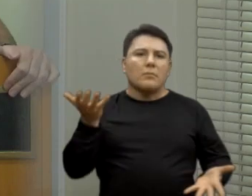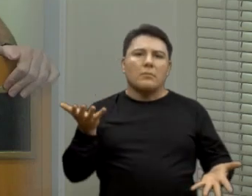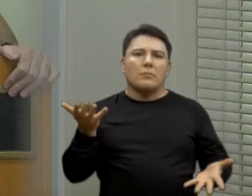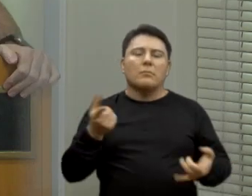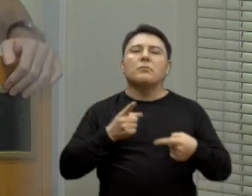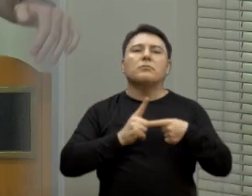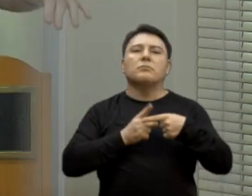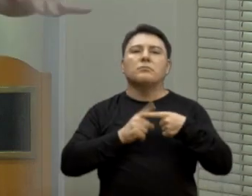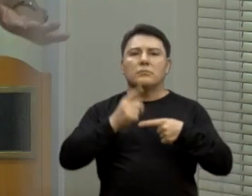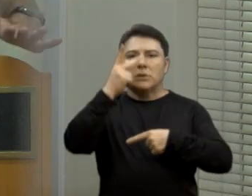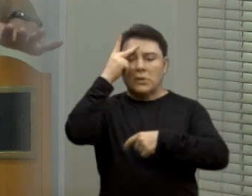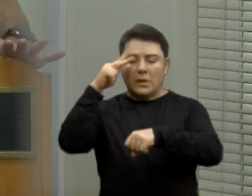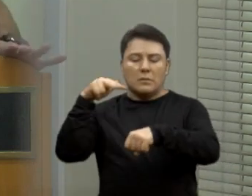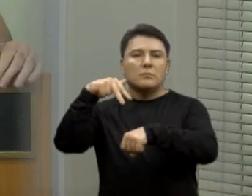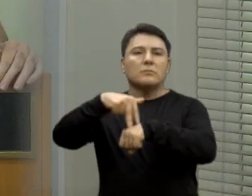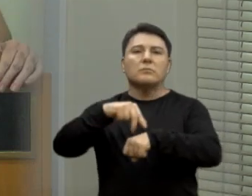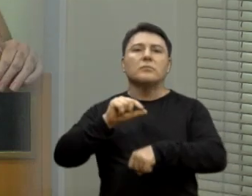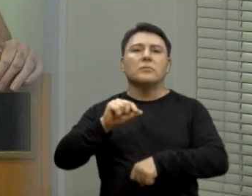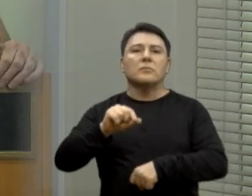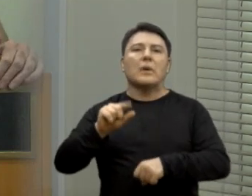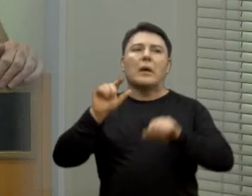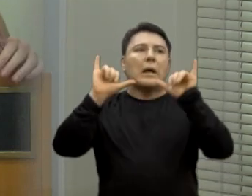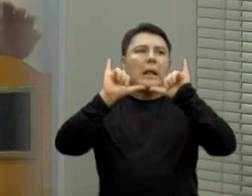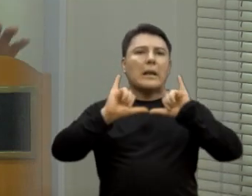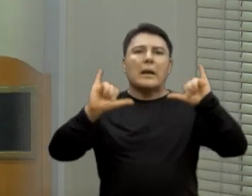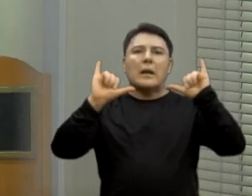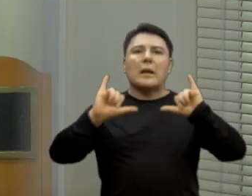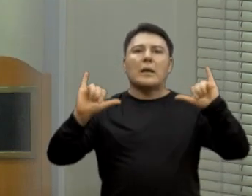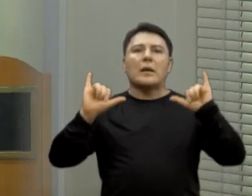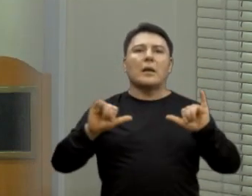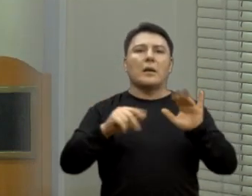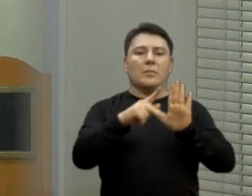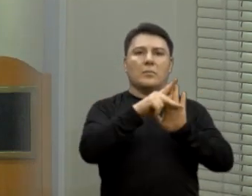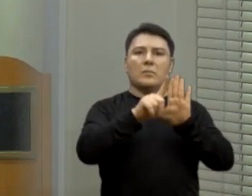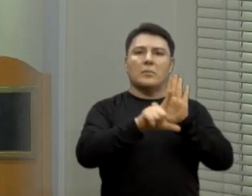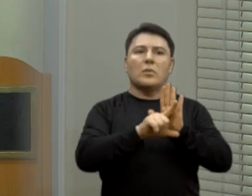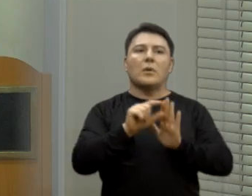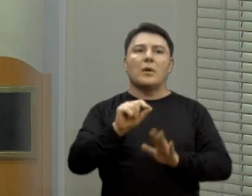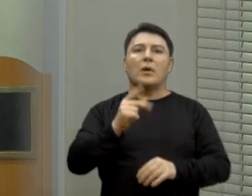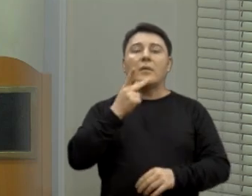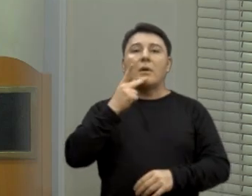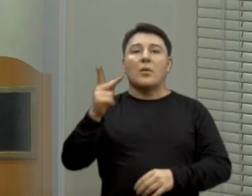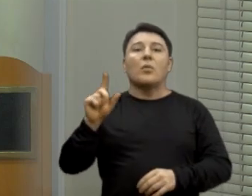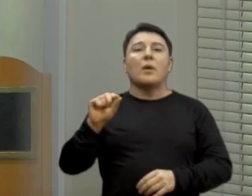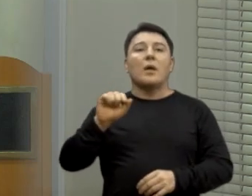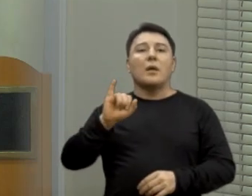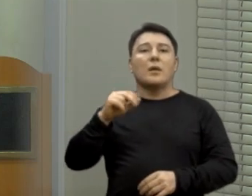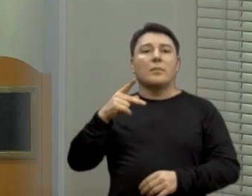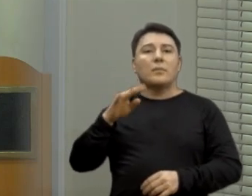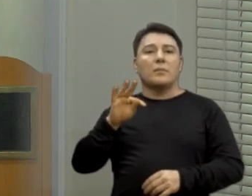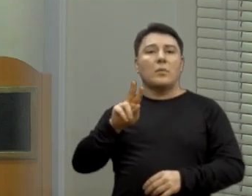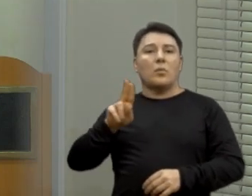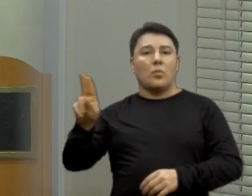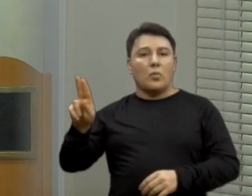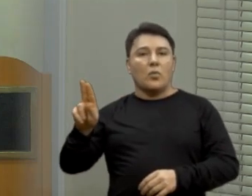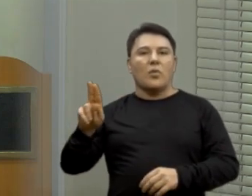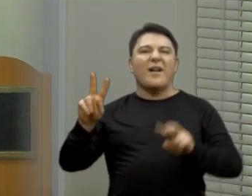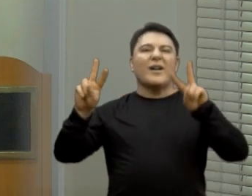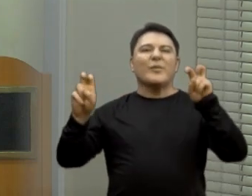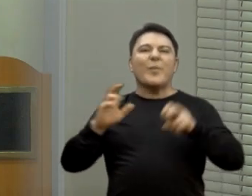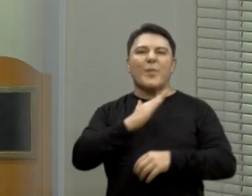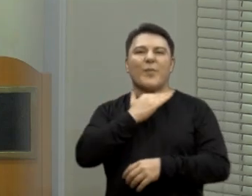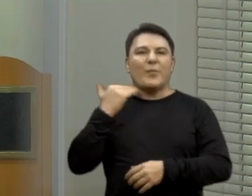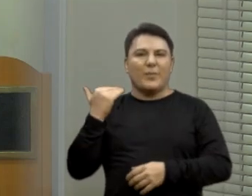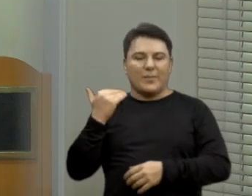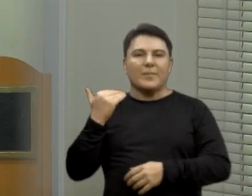aqui nessa tribuna, divulgam sobre o projeto, agora chamaram de IPTU dos mortos. Engraçado que antes era a taxa do cemitério, aí nessa